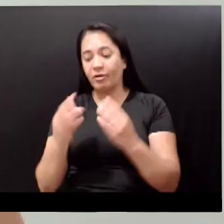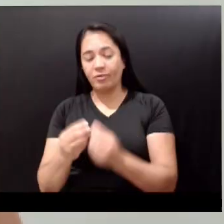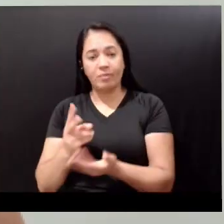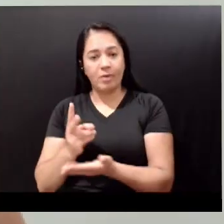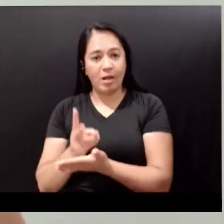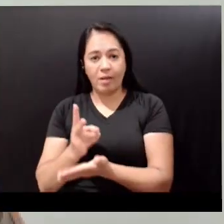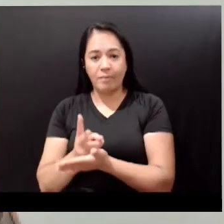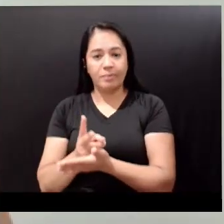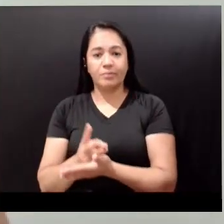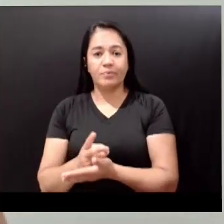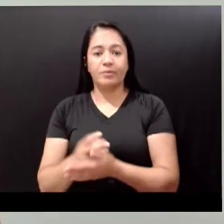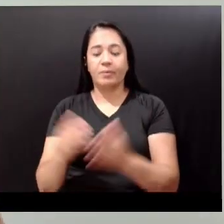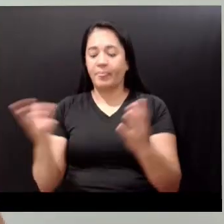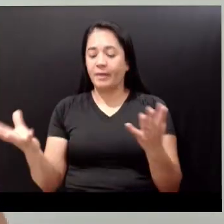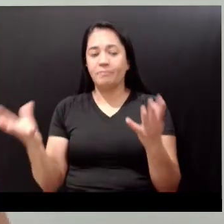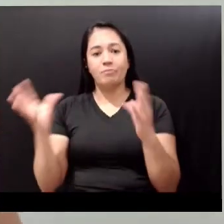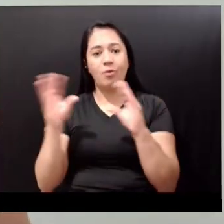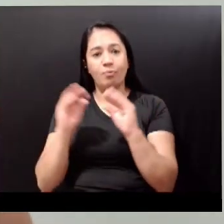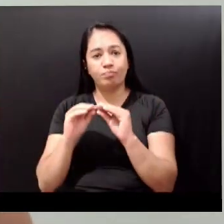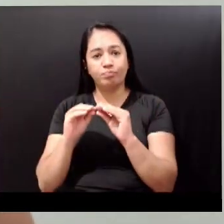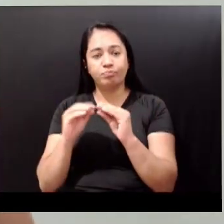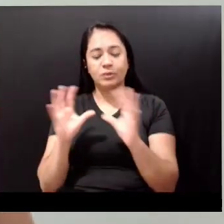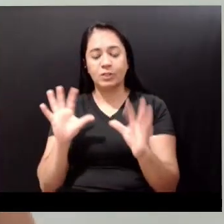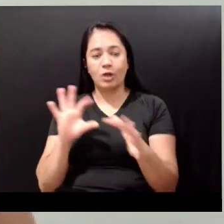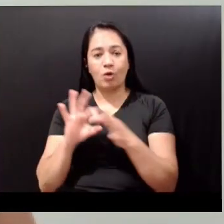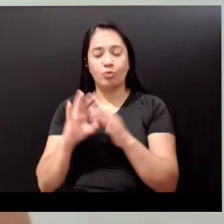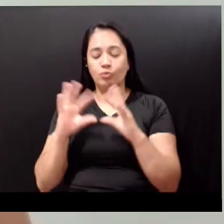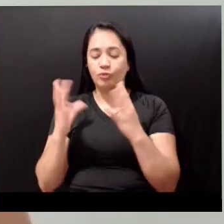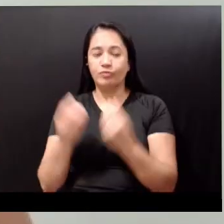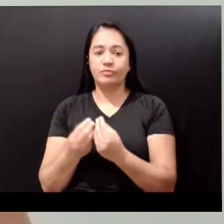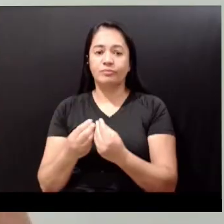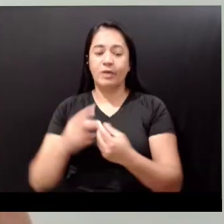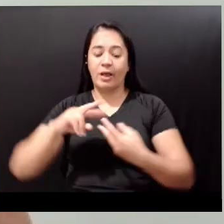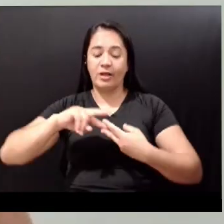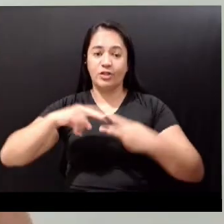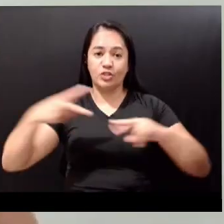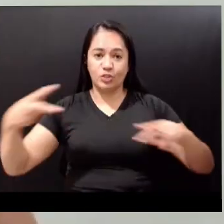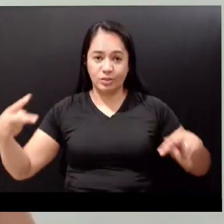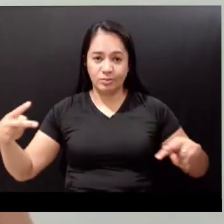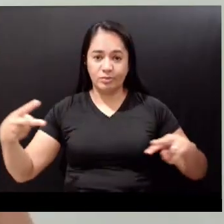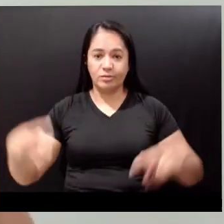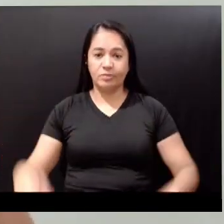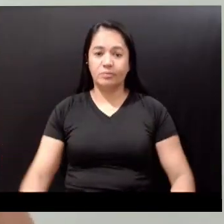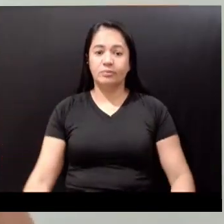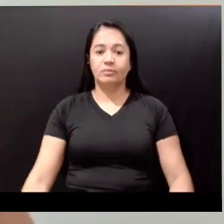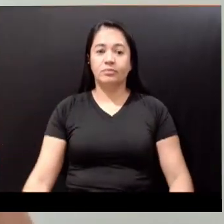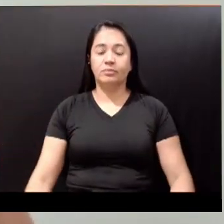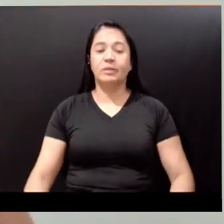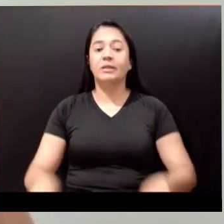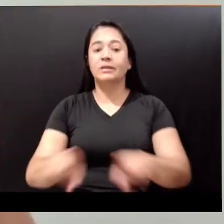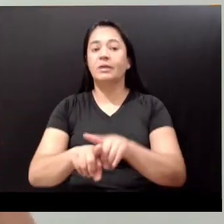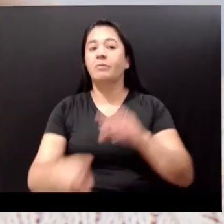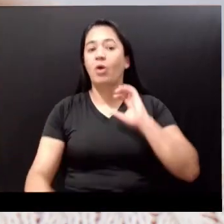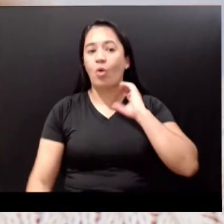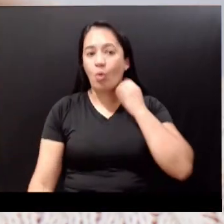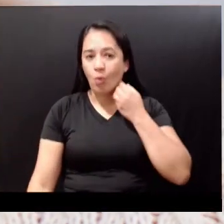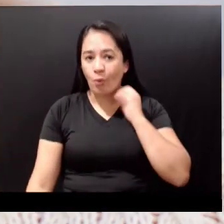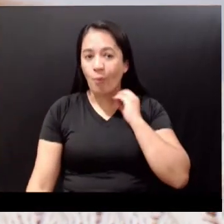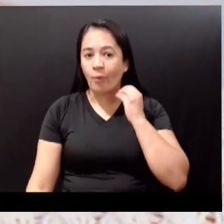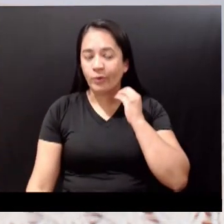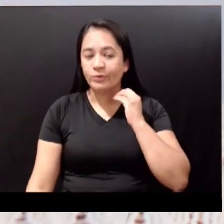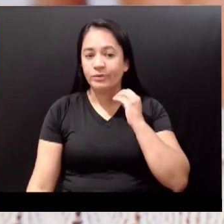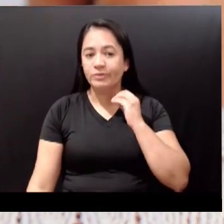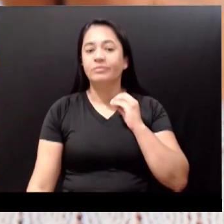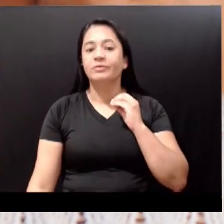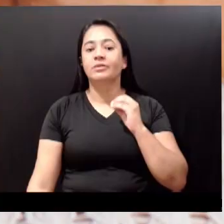família. Então, existe uma agregação familiar, ou seja, há um fator genético. Há fatores hormonais também.